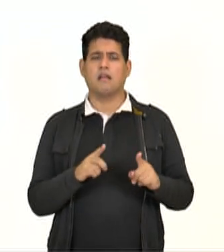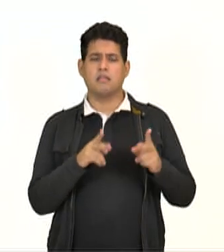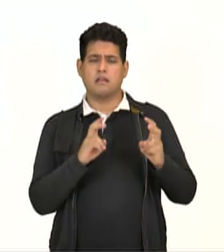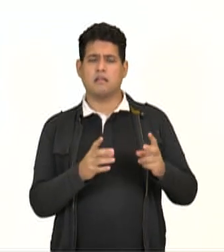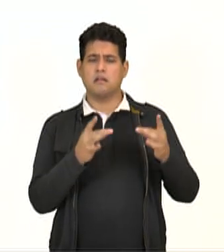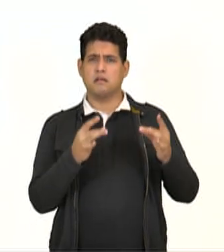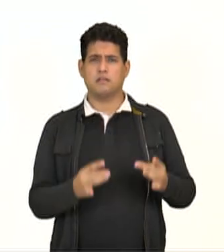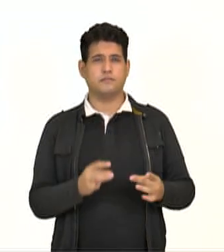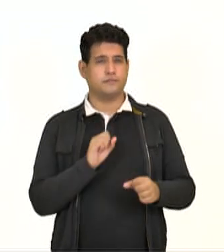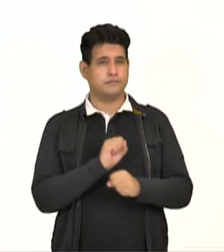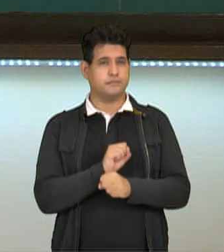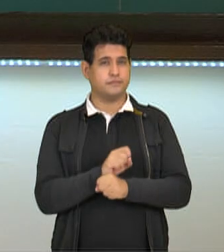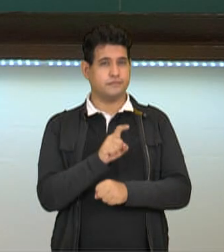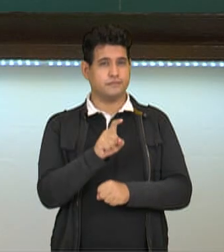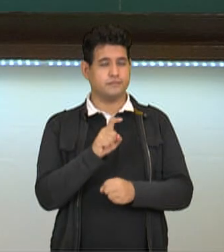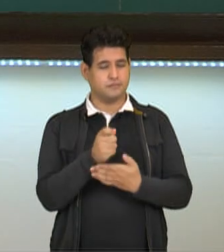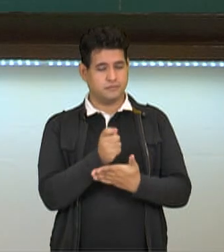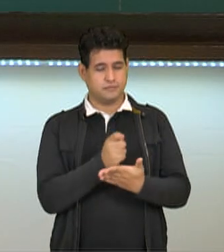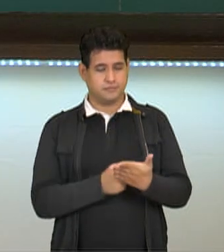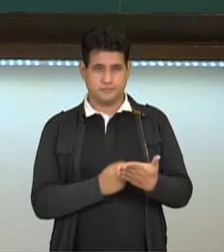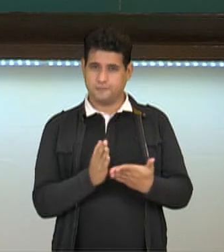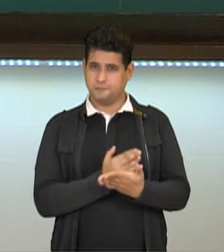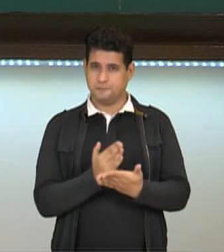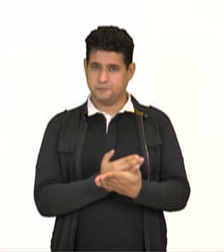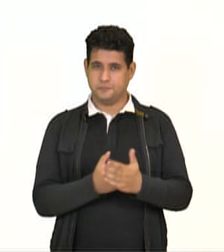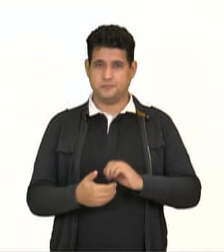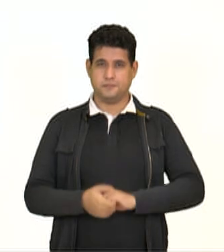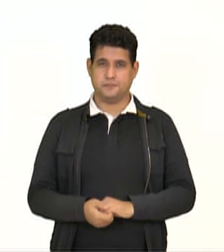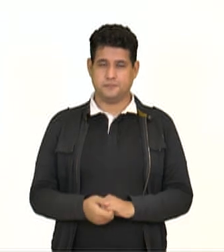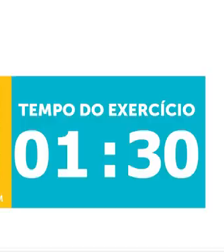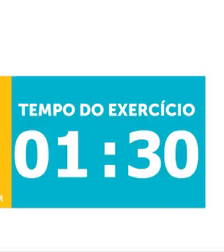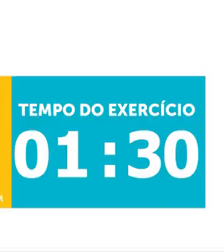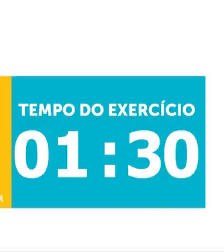citação. Vou dar um tempinho aí e você vai escrever no seu caderno.